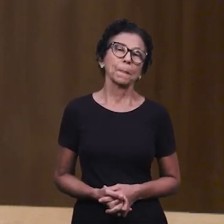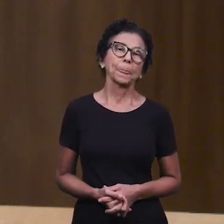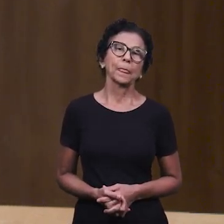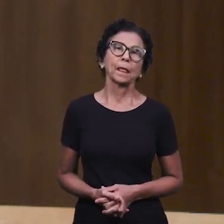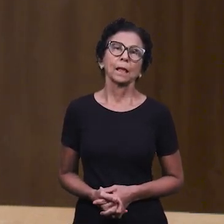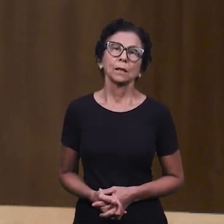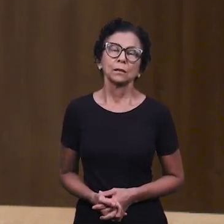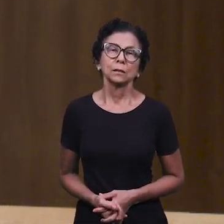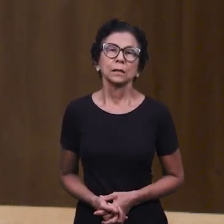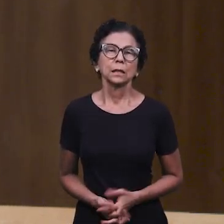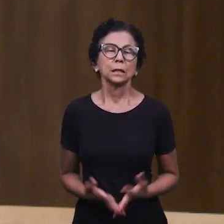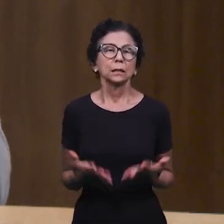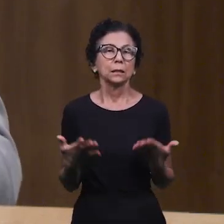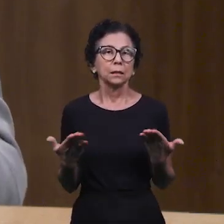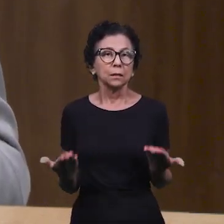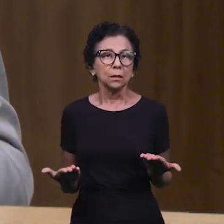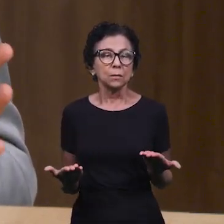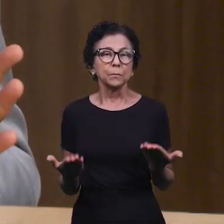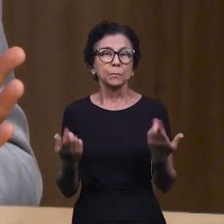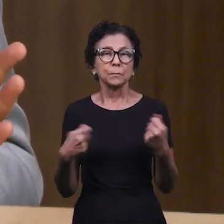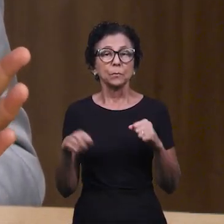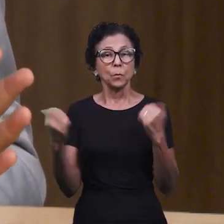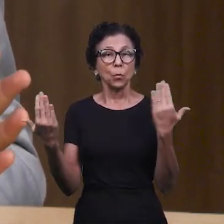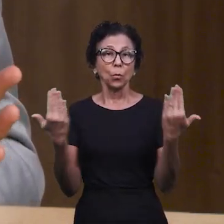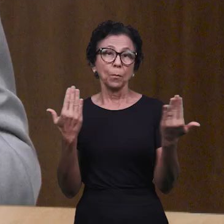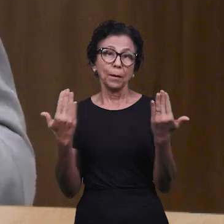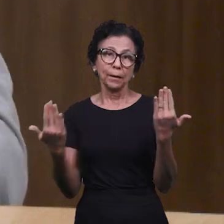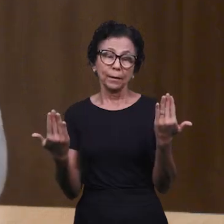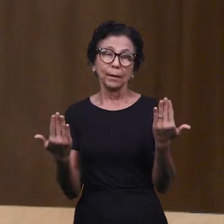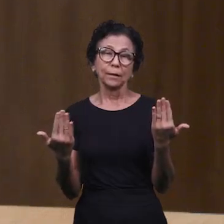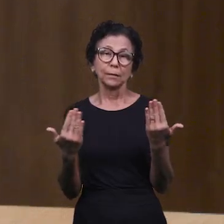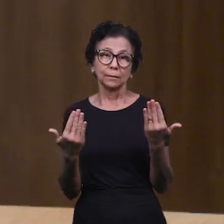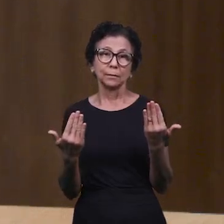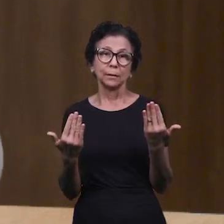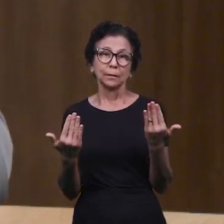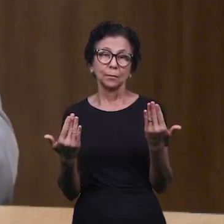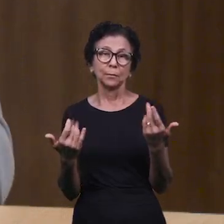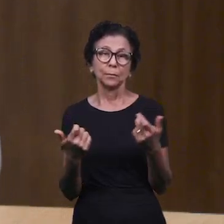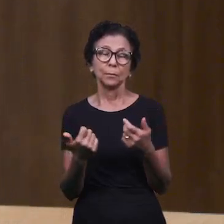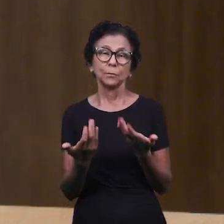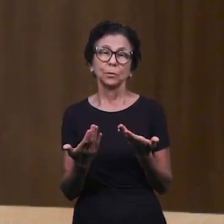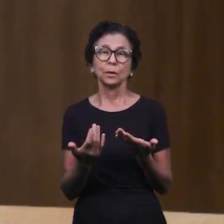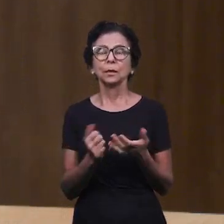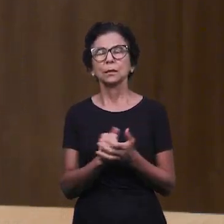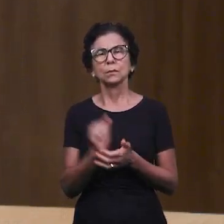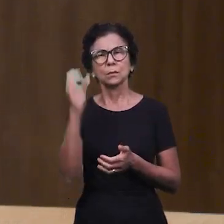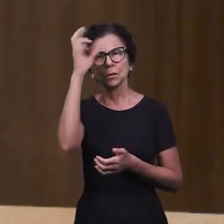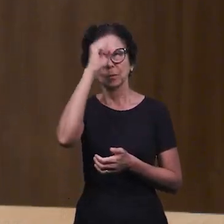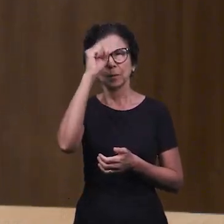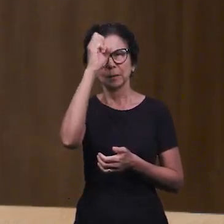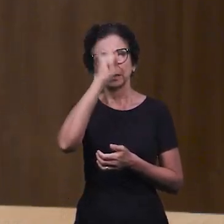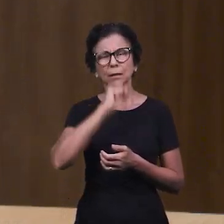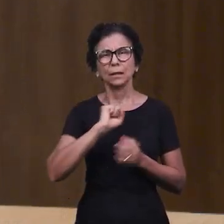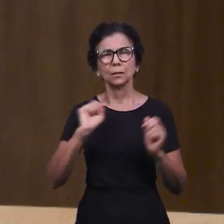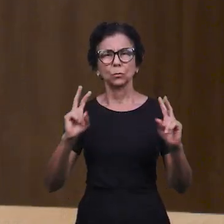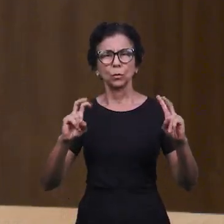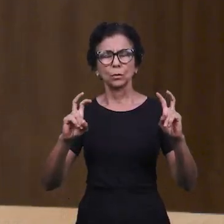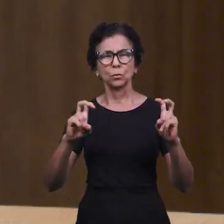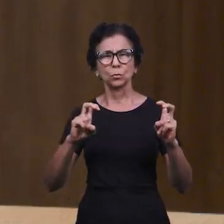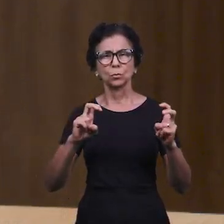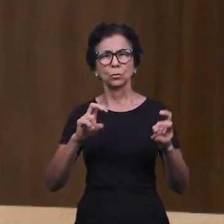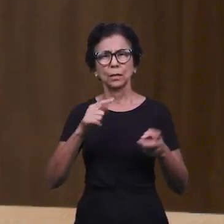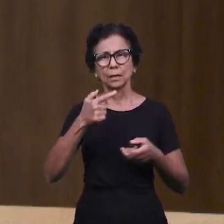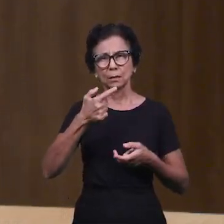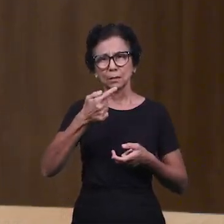cartas, com o perdão de trazer esse assunto, esse tema, que é um tema que é relacionado, né, mas não